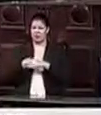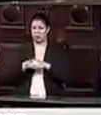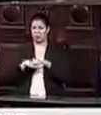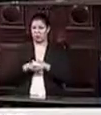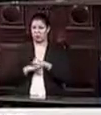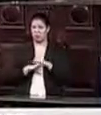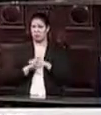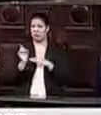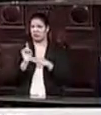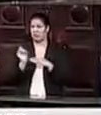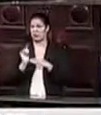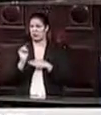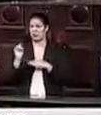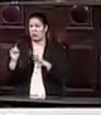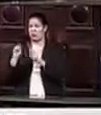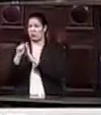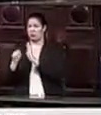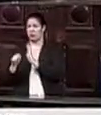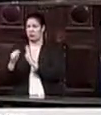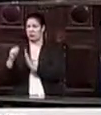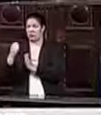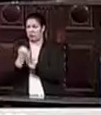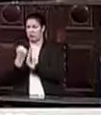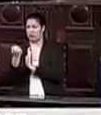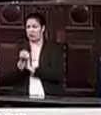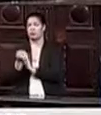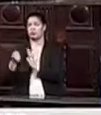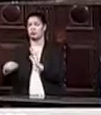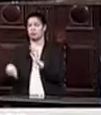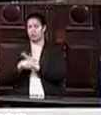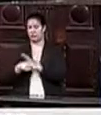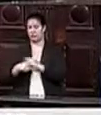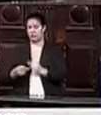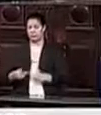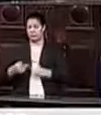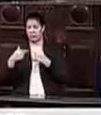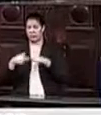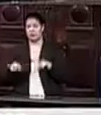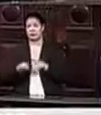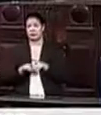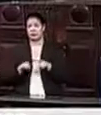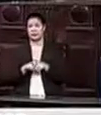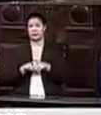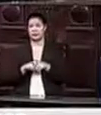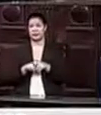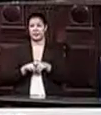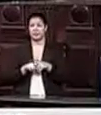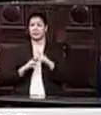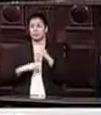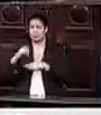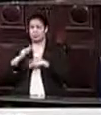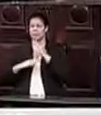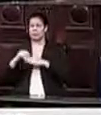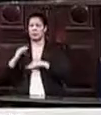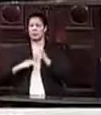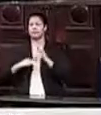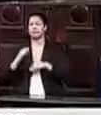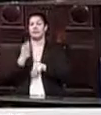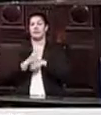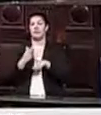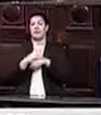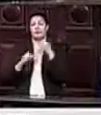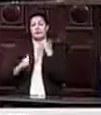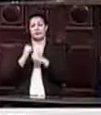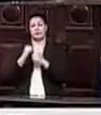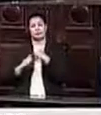acumular não só o cadastro do proprietário daquelas armas, né, que pratica do esportista, e